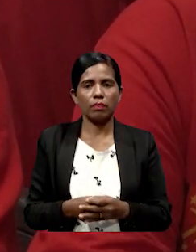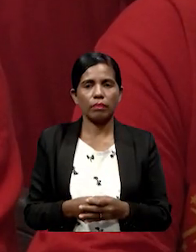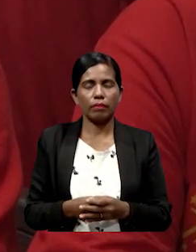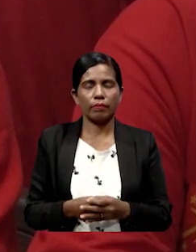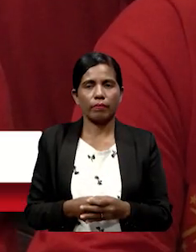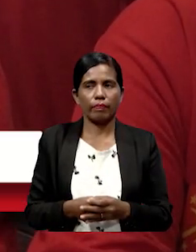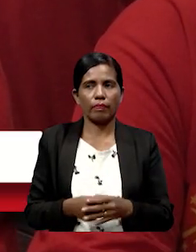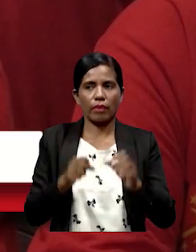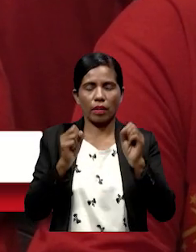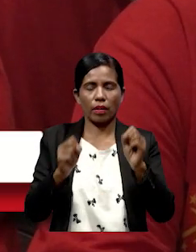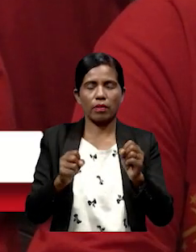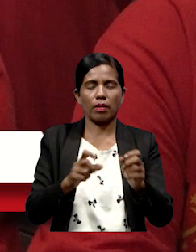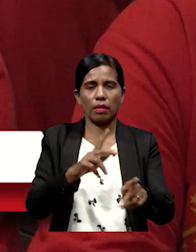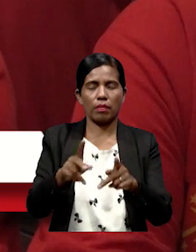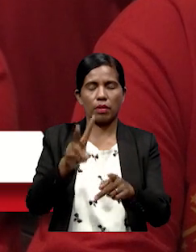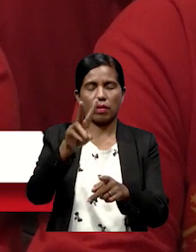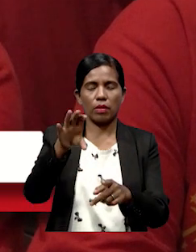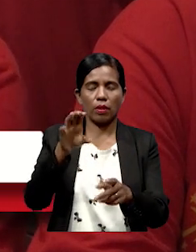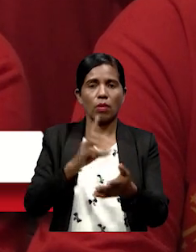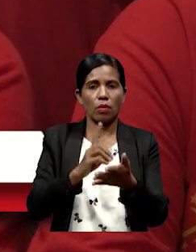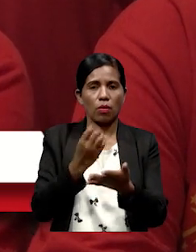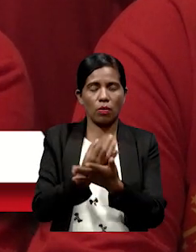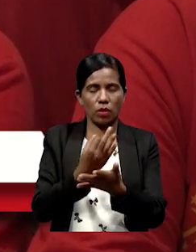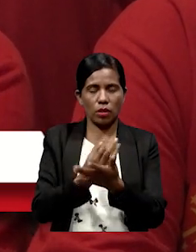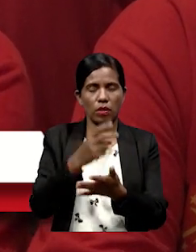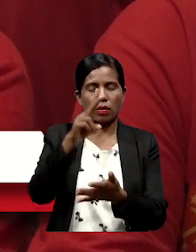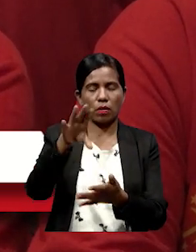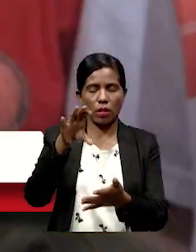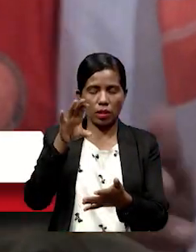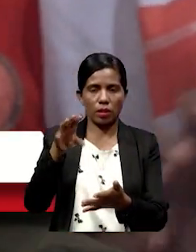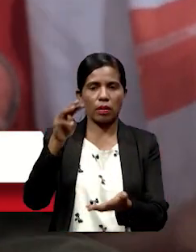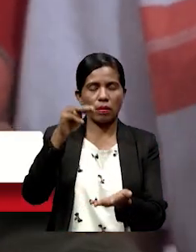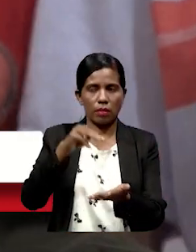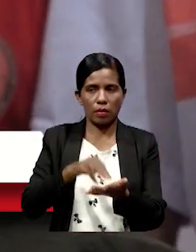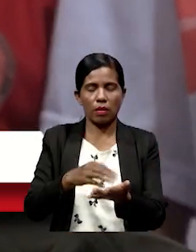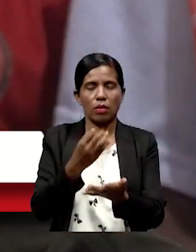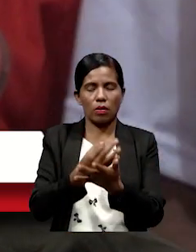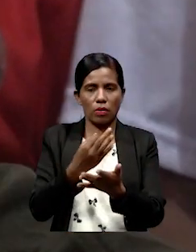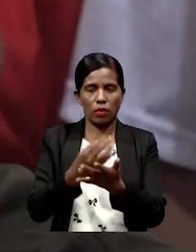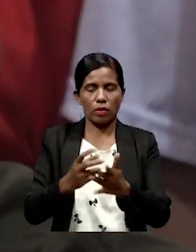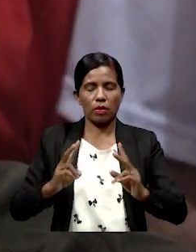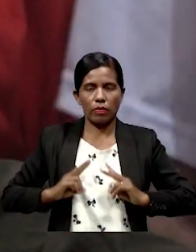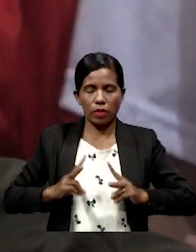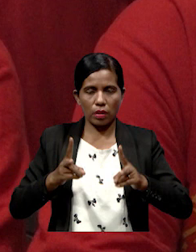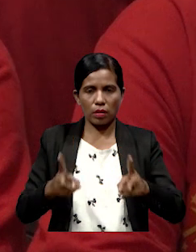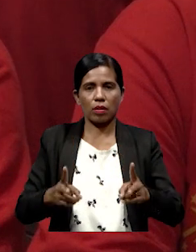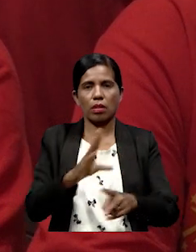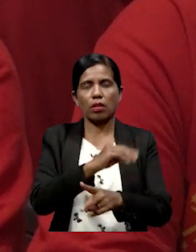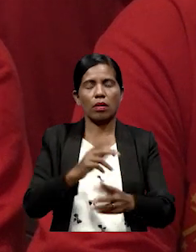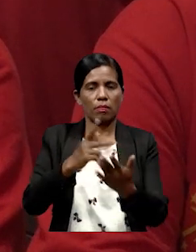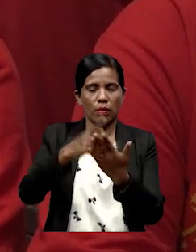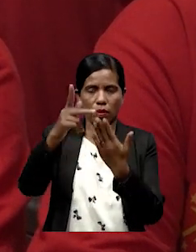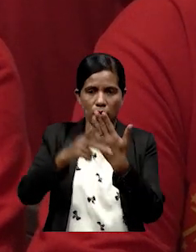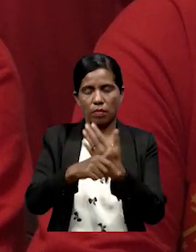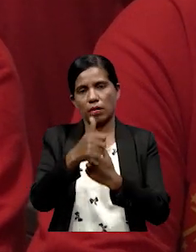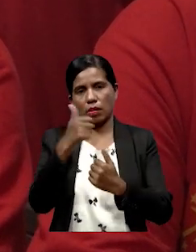dólares atus rua ba cada família, 1 milhões ba fundo veterano. No programa selutan